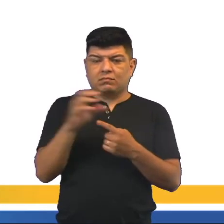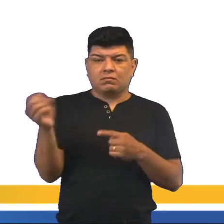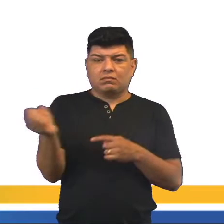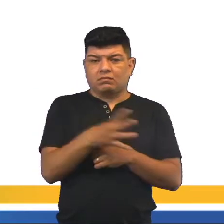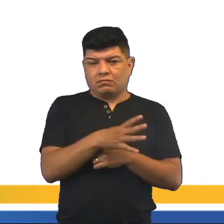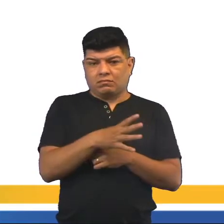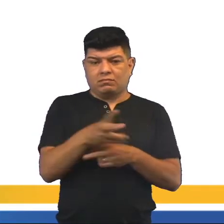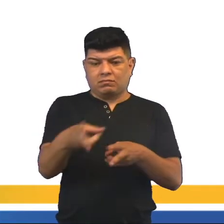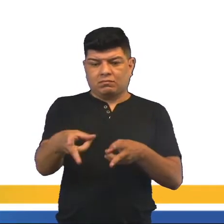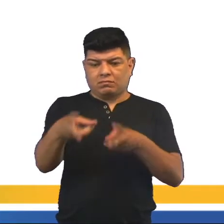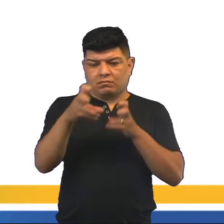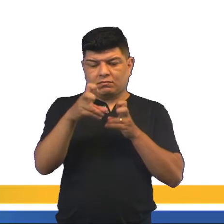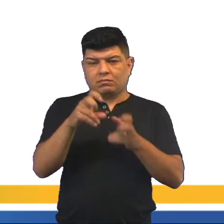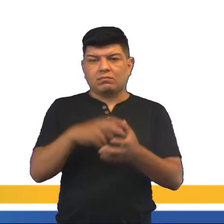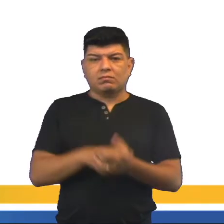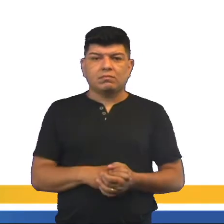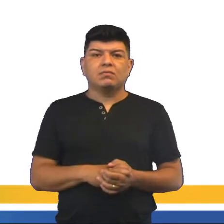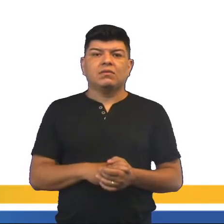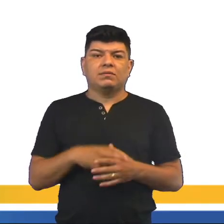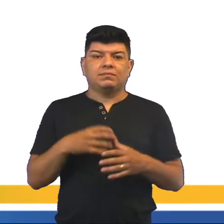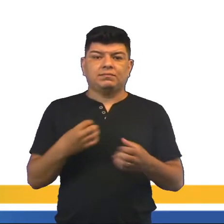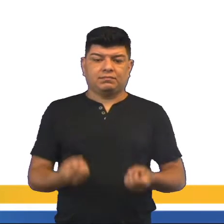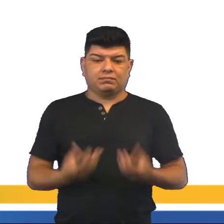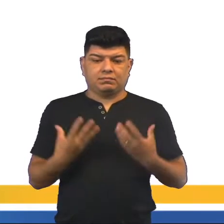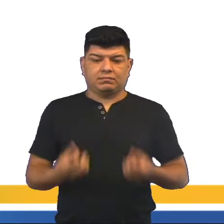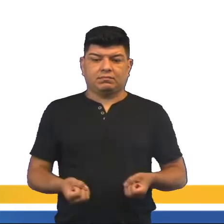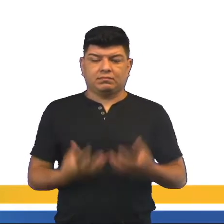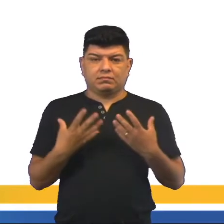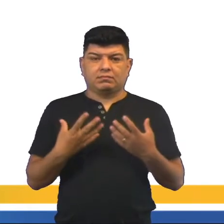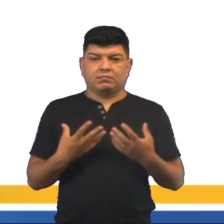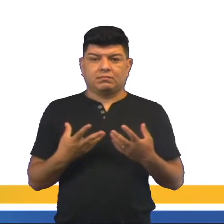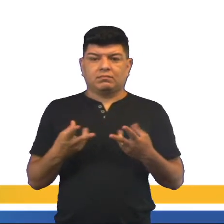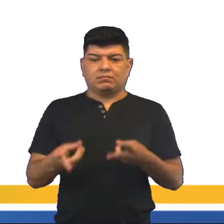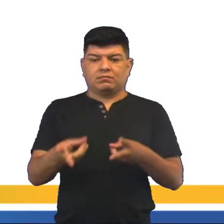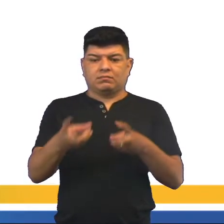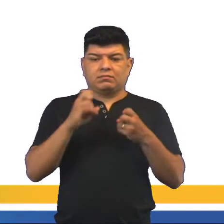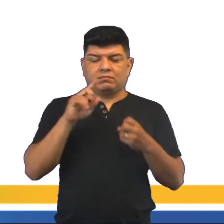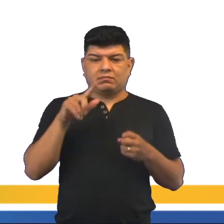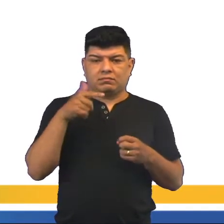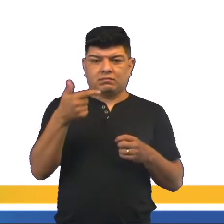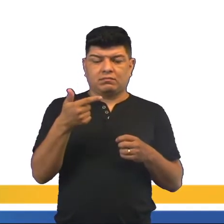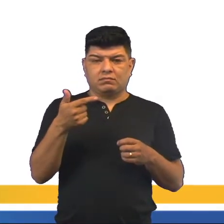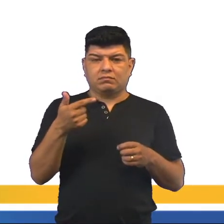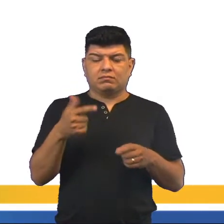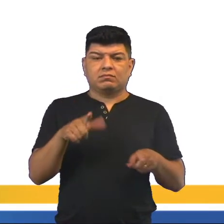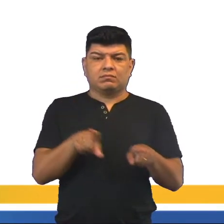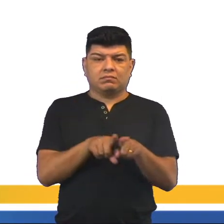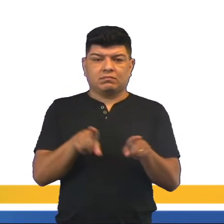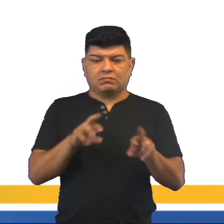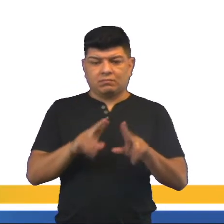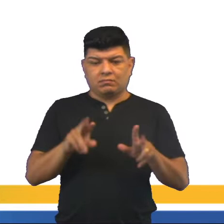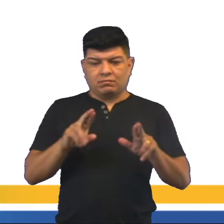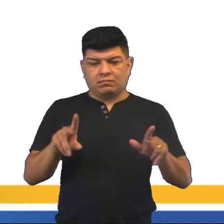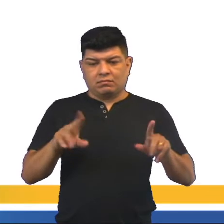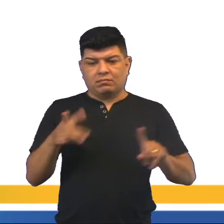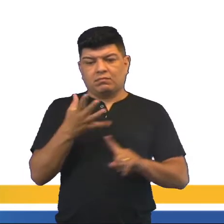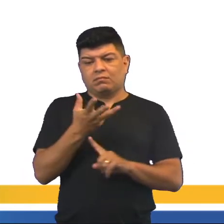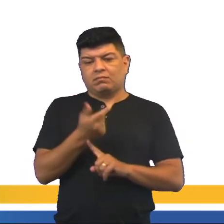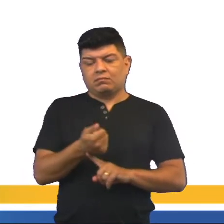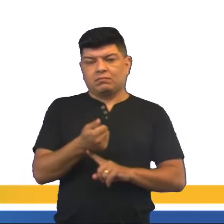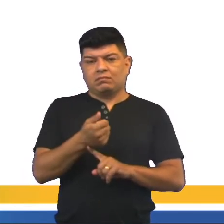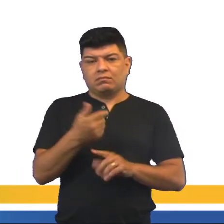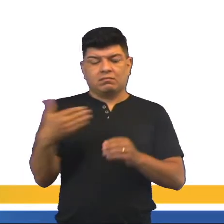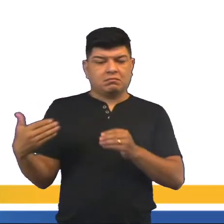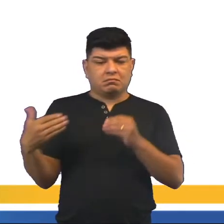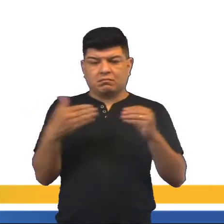nova acepção, tá? Esse manifesto, seguindo a lógica de outros manifestos da época em diferentes áreas da arte,